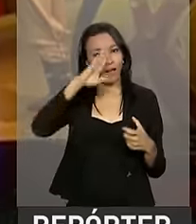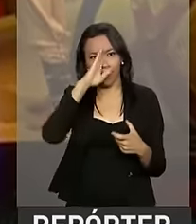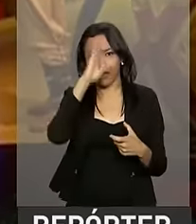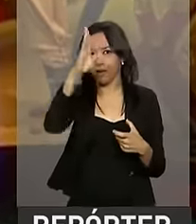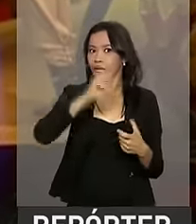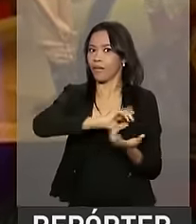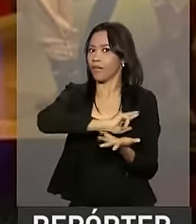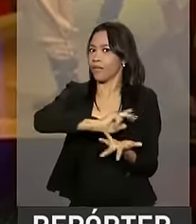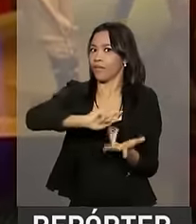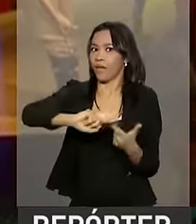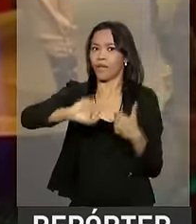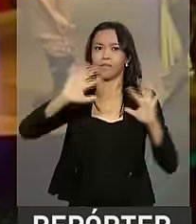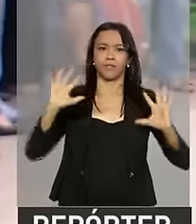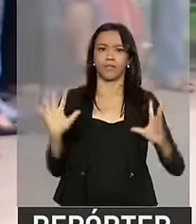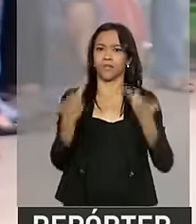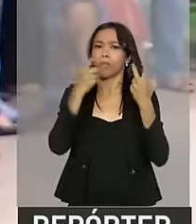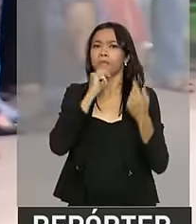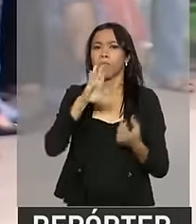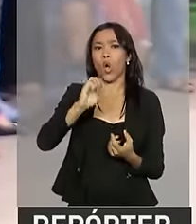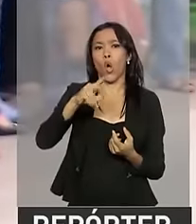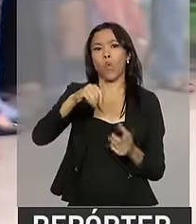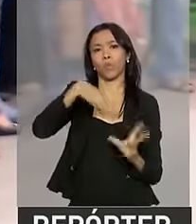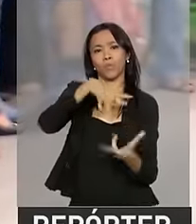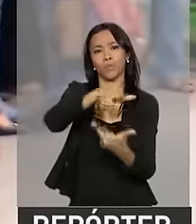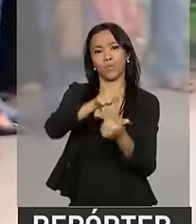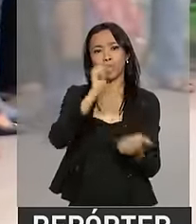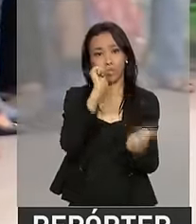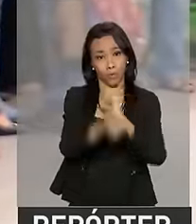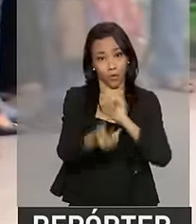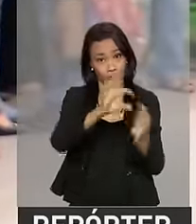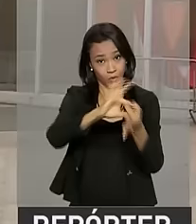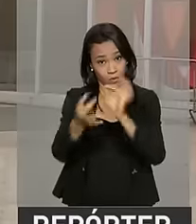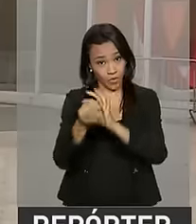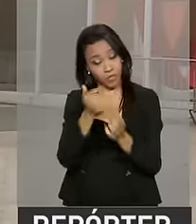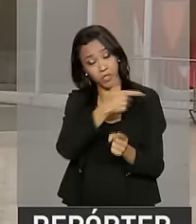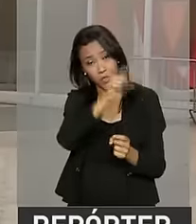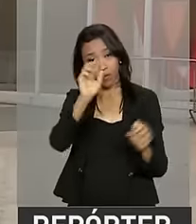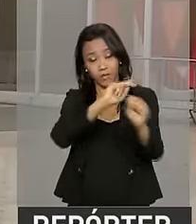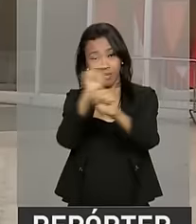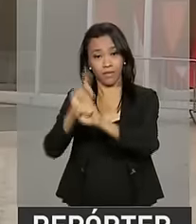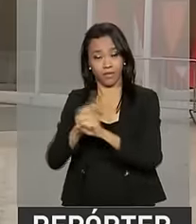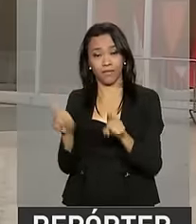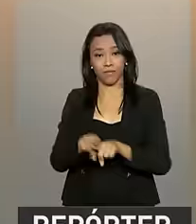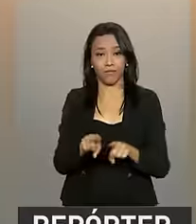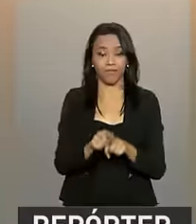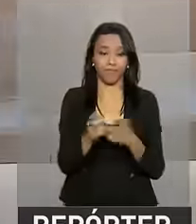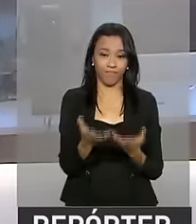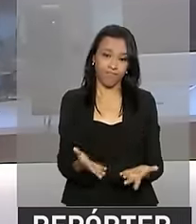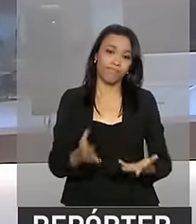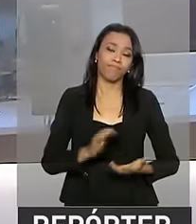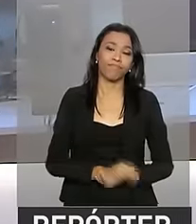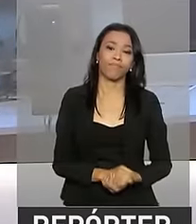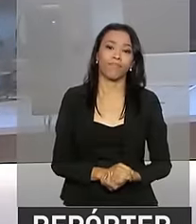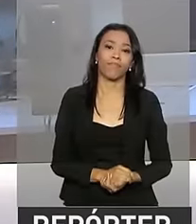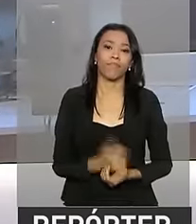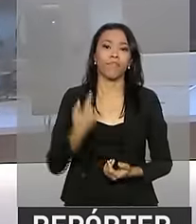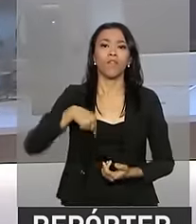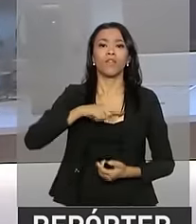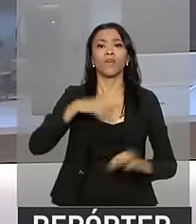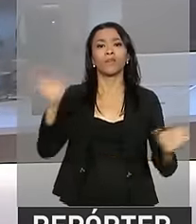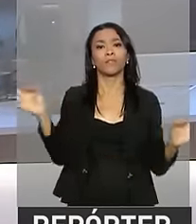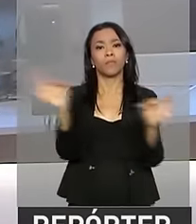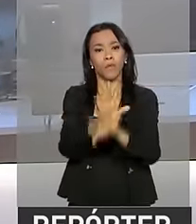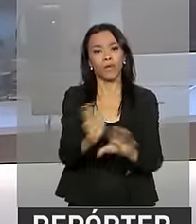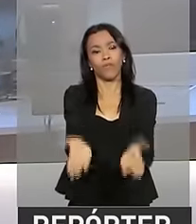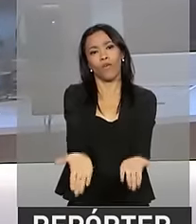Brasil em grandes eventos mundiais como a Copa do Mundo e os jogos olímpicos em outros países também e nós ficamos